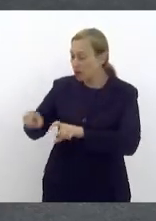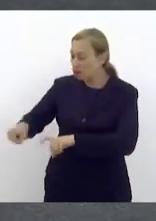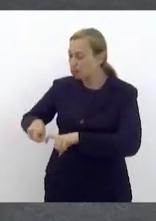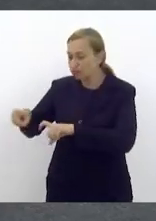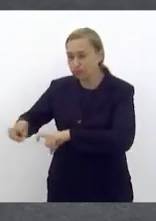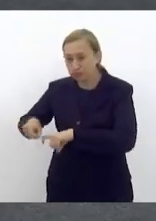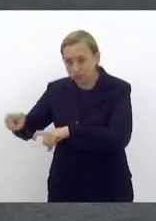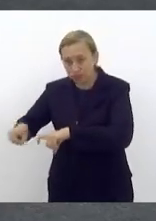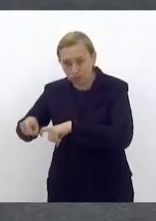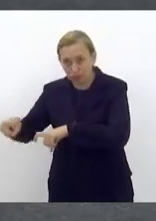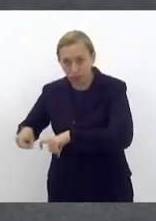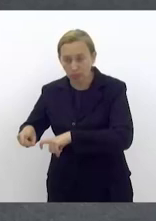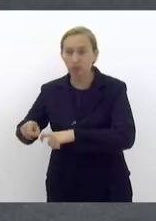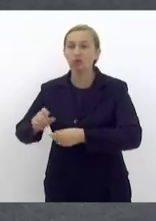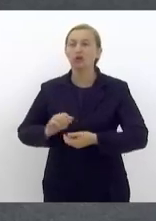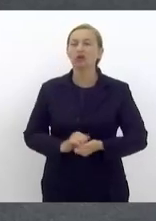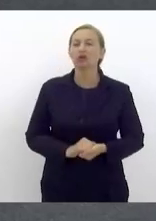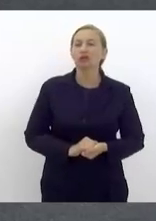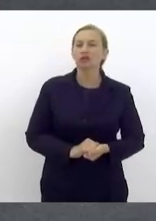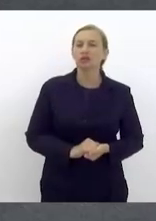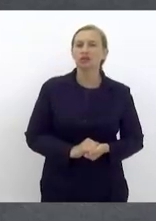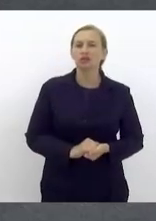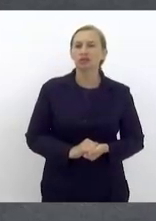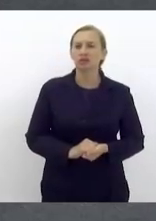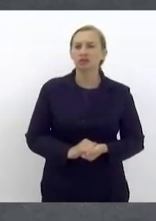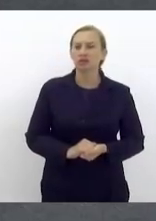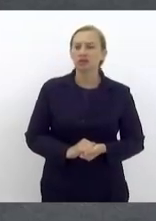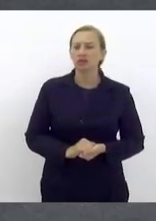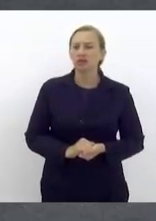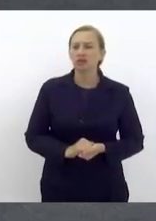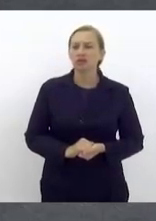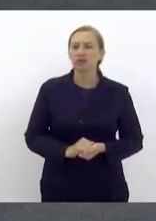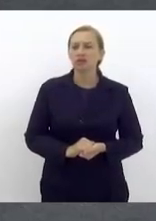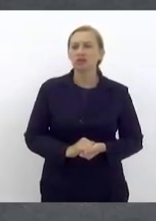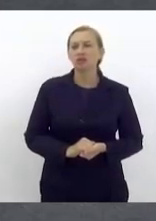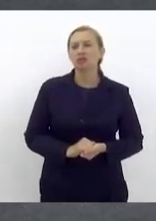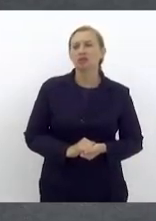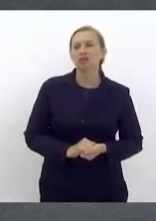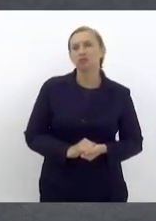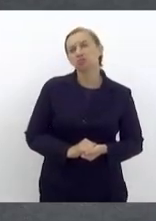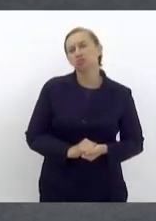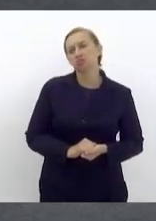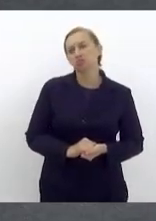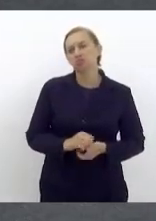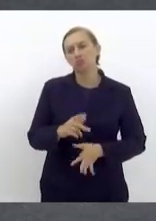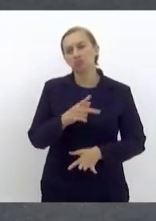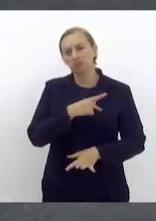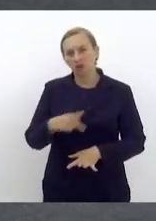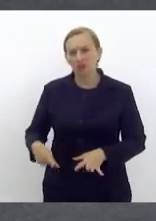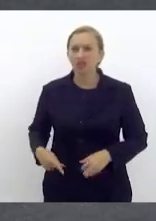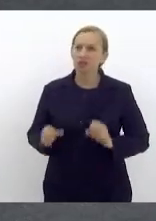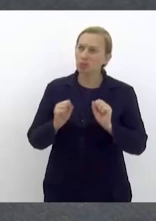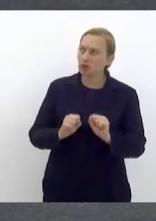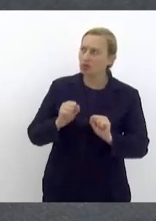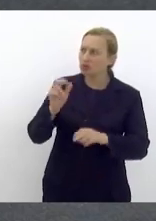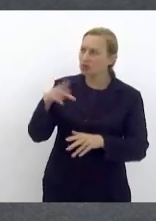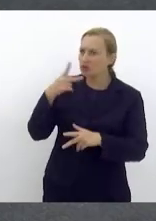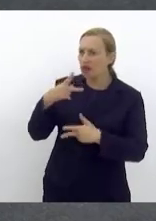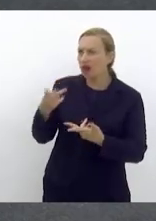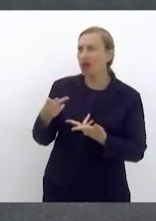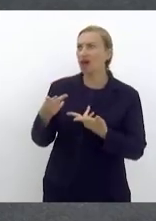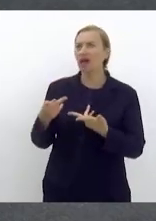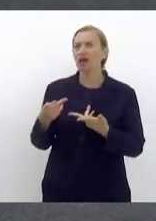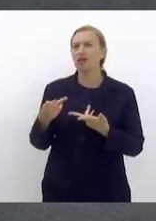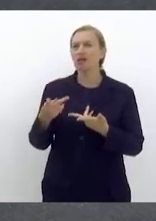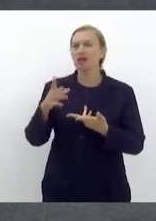vivem e trabalham no campo, e aqui se alarga, né, presidenta, essa condição, ou seja, quando nós estamos falando